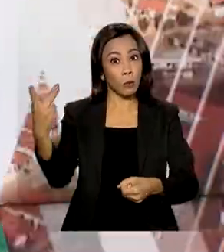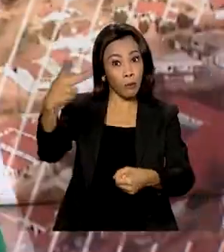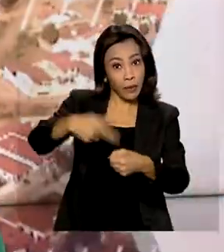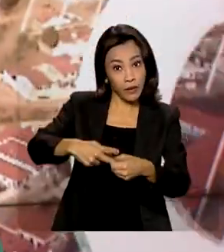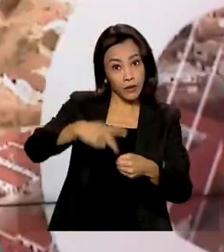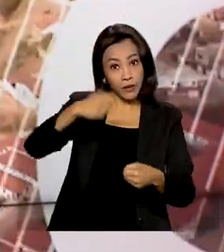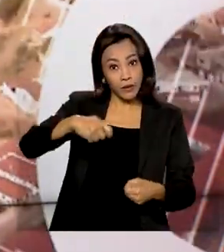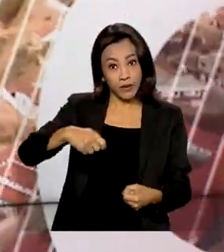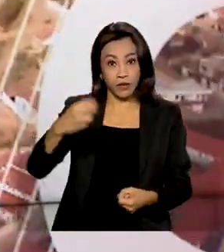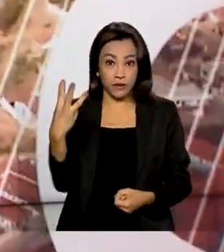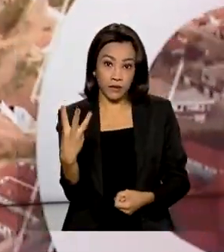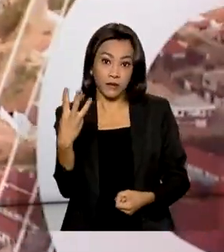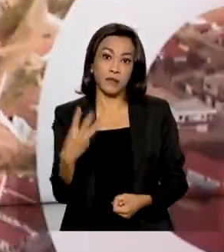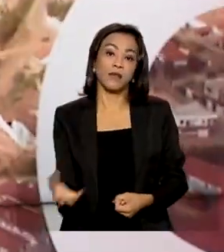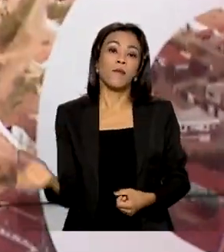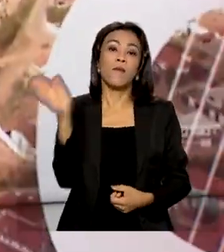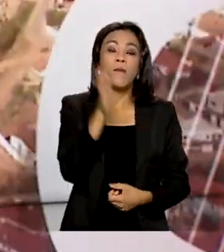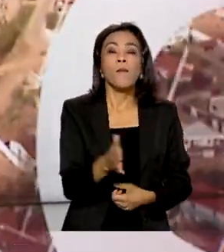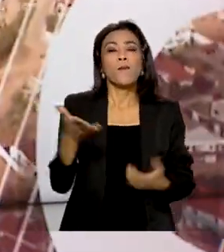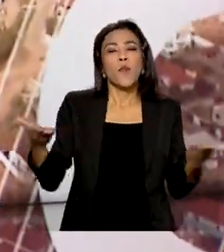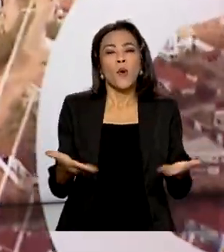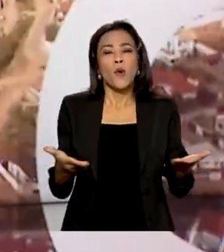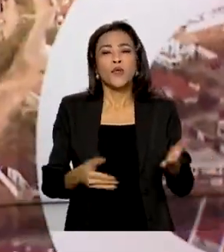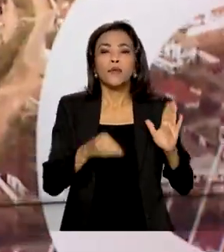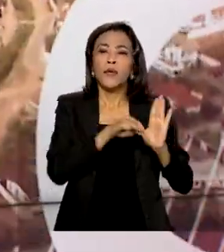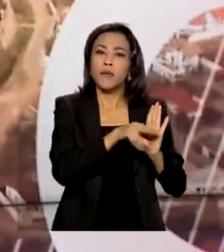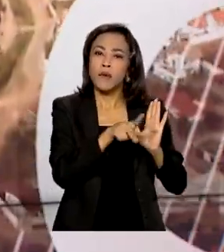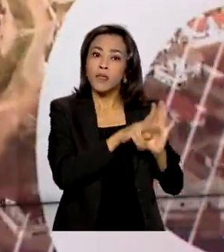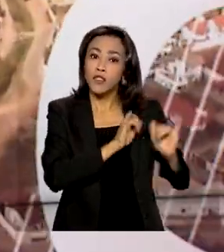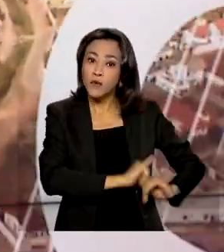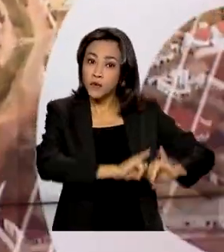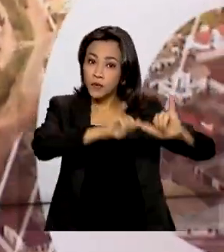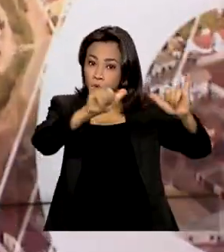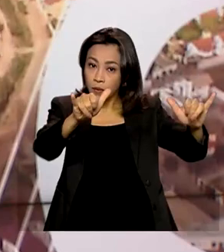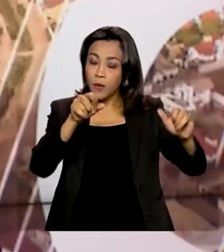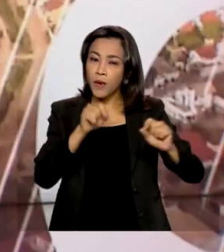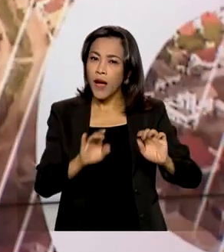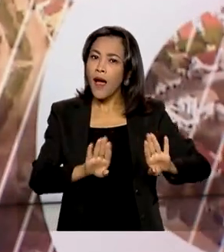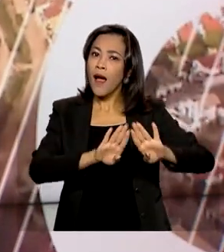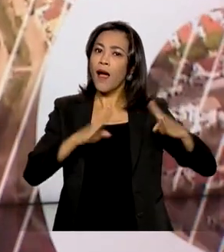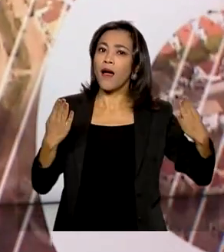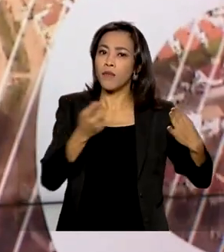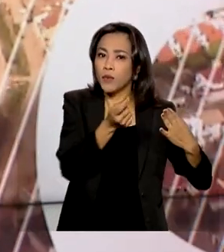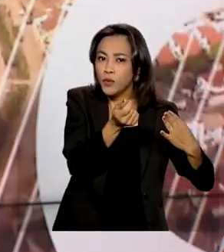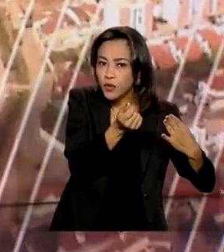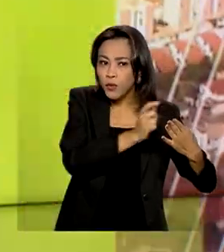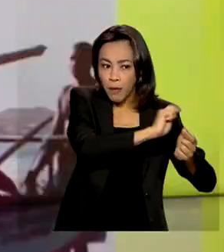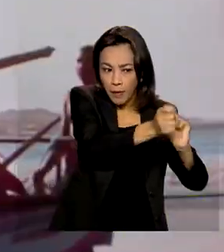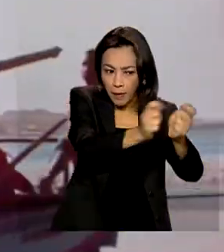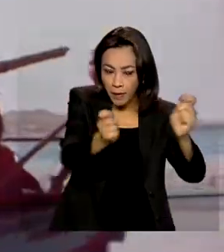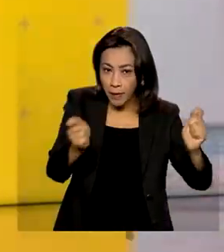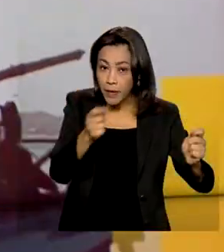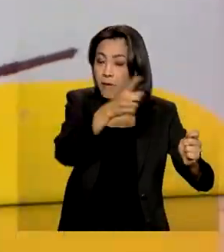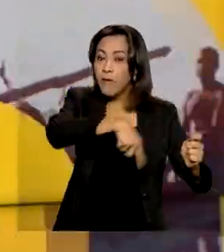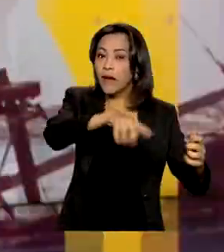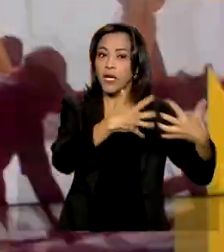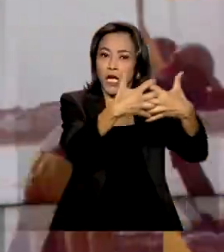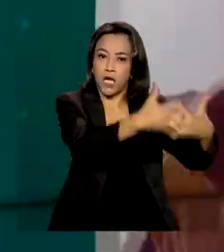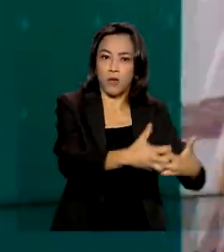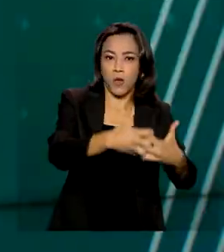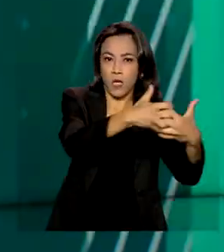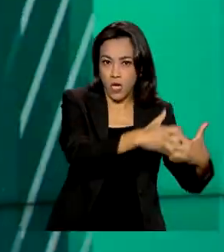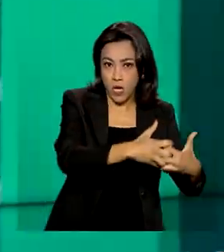uma Medida Provisória publicada hoje abre crédito extraordinário para o pagamento do auxílio a caminhoneiros e taxistas